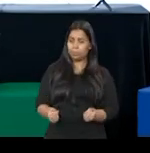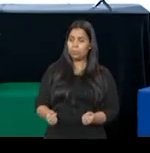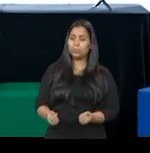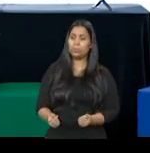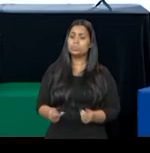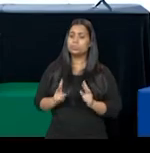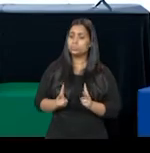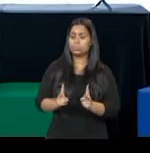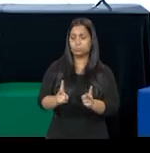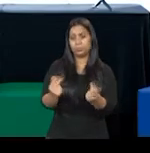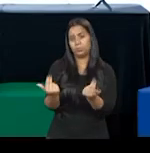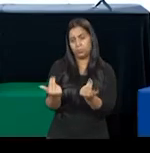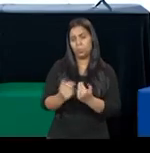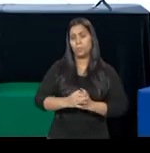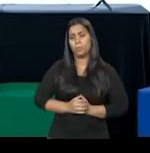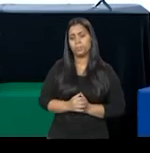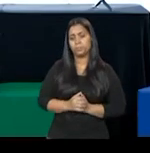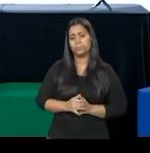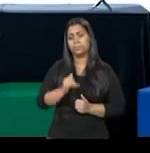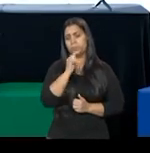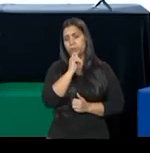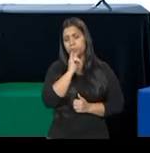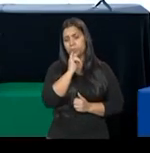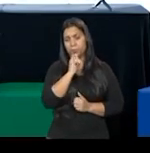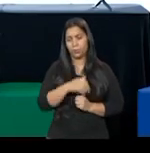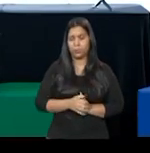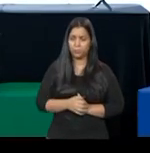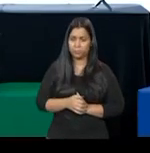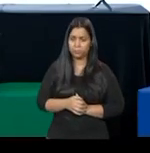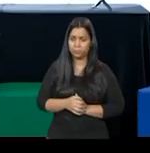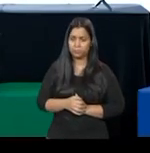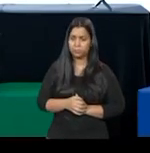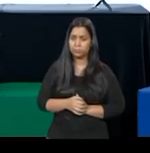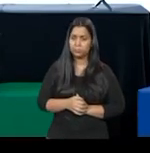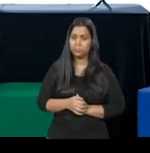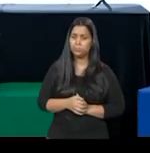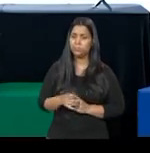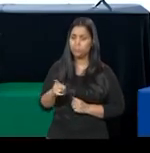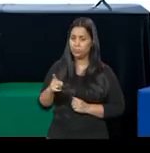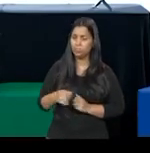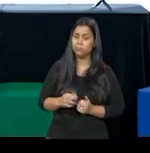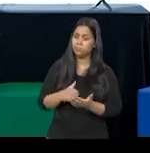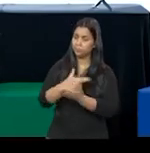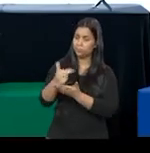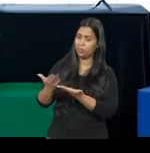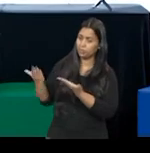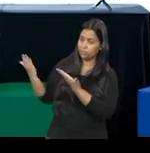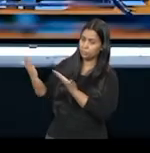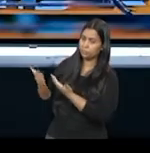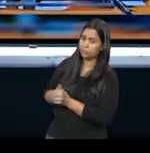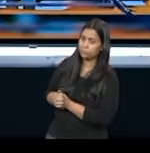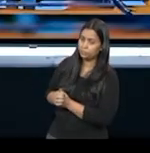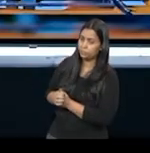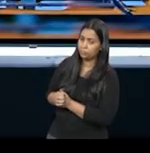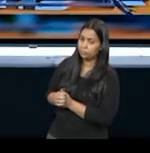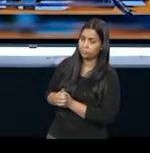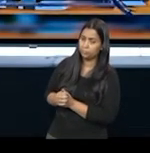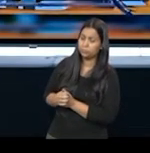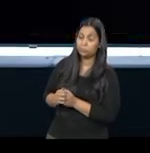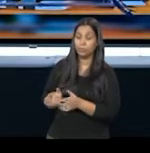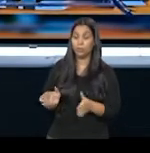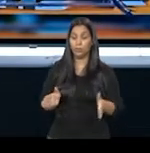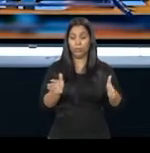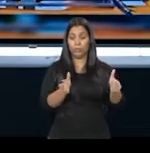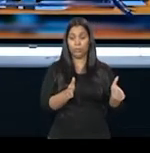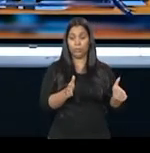todos tivessem o mesmo peso. Por exemplo, vamos analisar aqui a imagem abaixo. De um